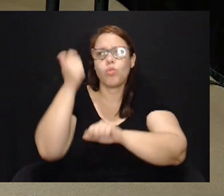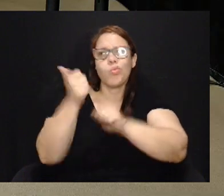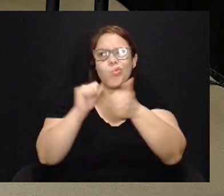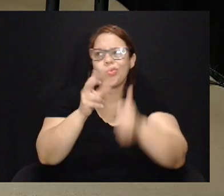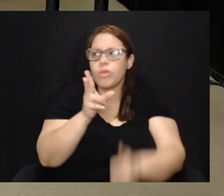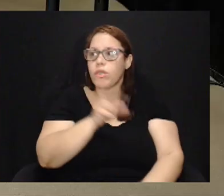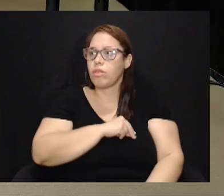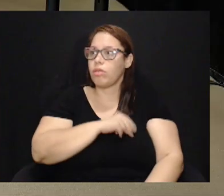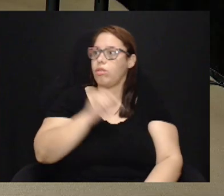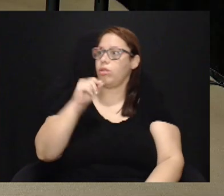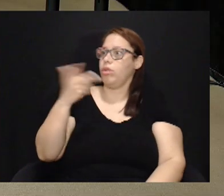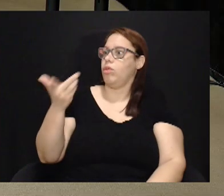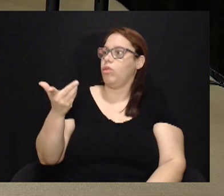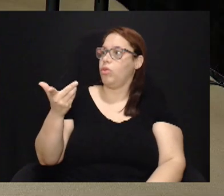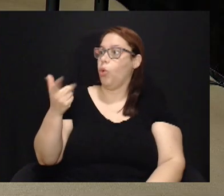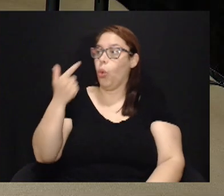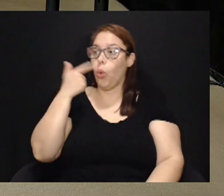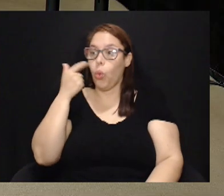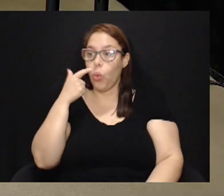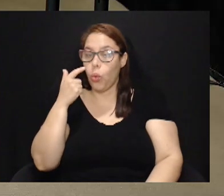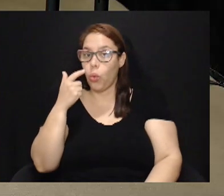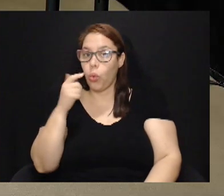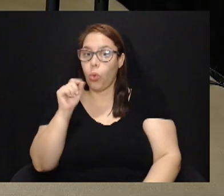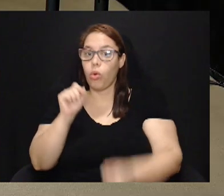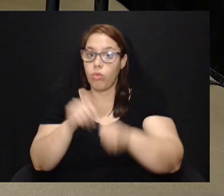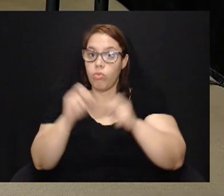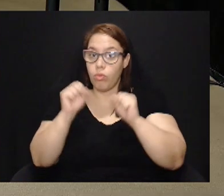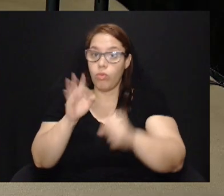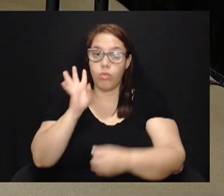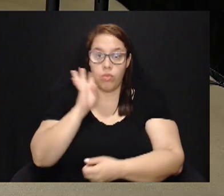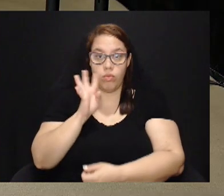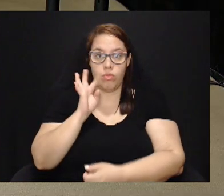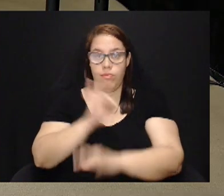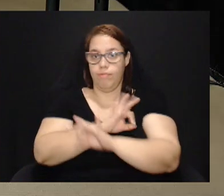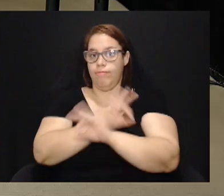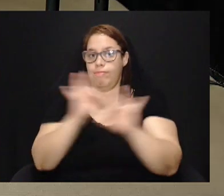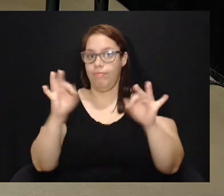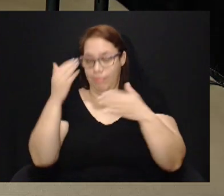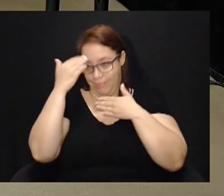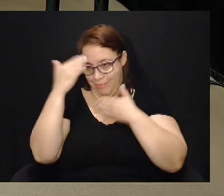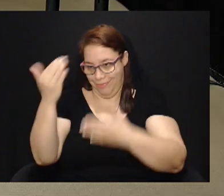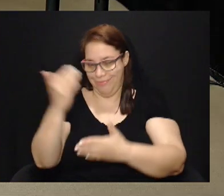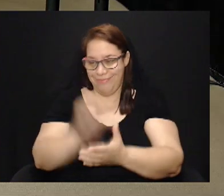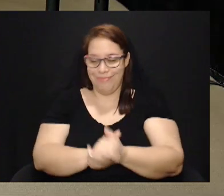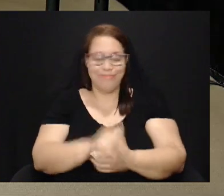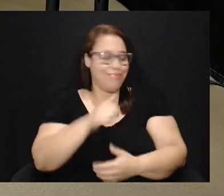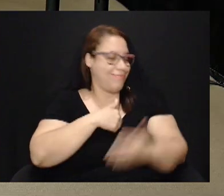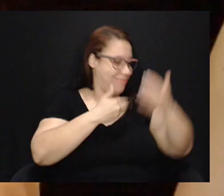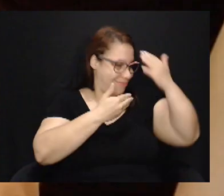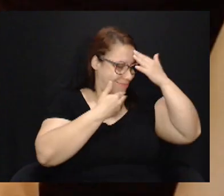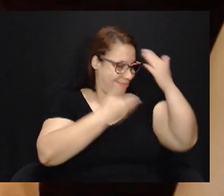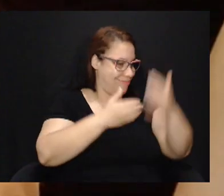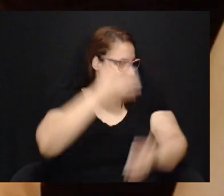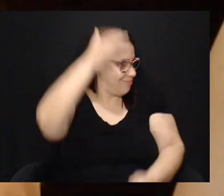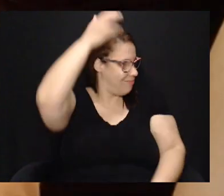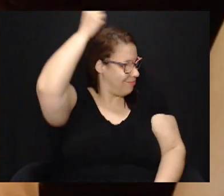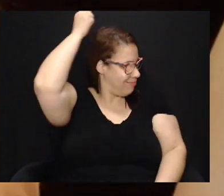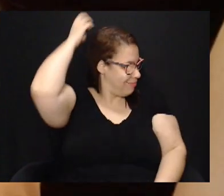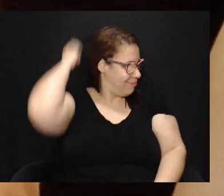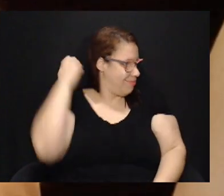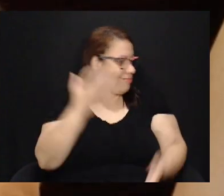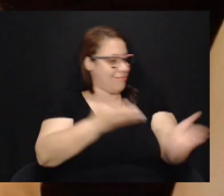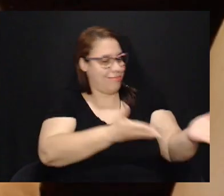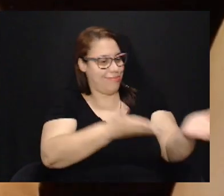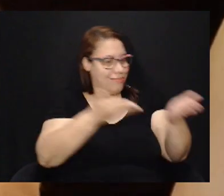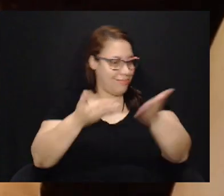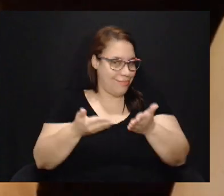tô fazendo? Olha o que eu posso fazer, que legal. Show de bola, muito obrigada. Eu que agradeço, Rúbia, agradeço o convite.